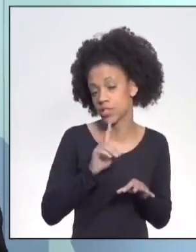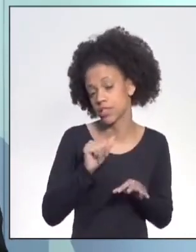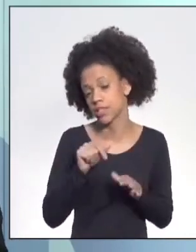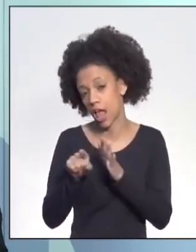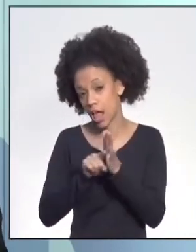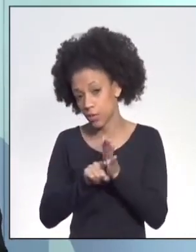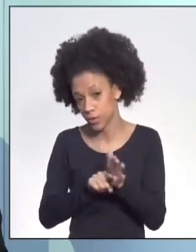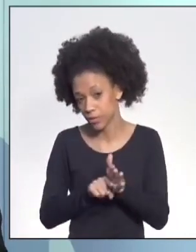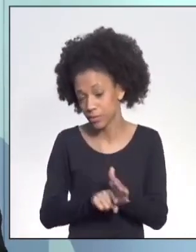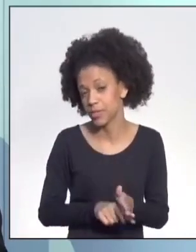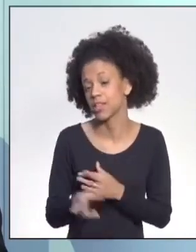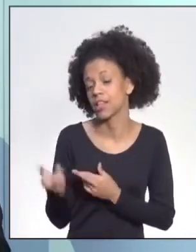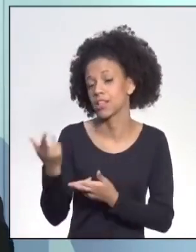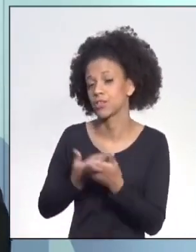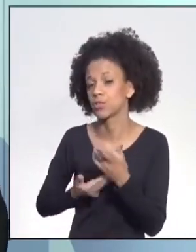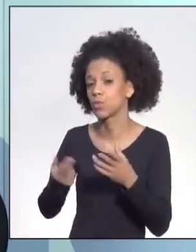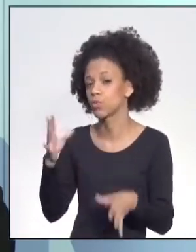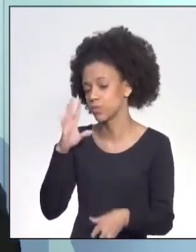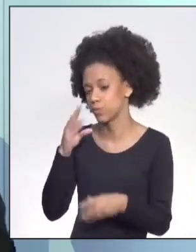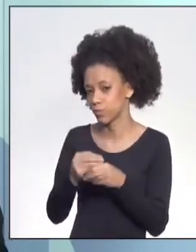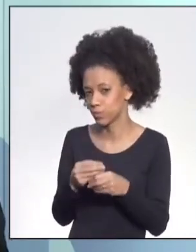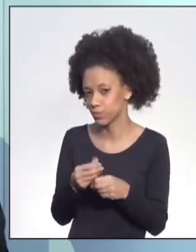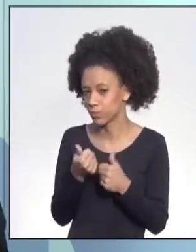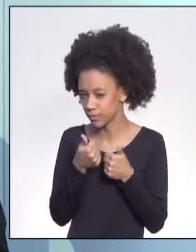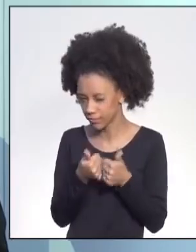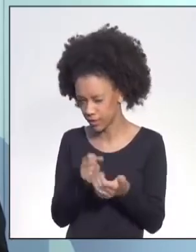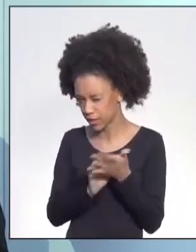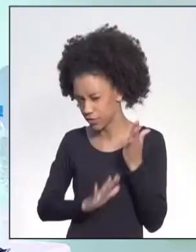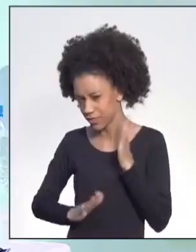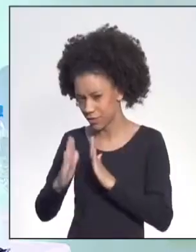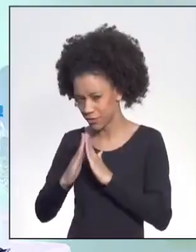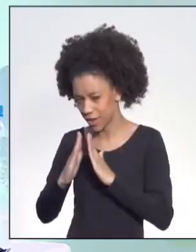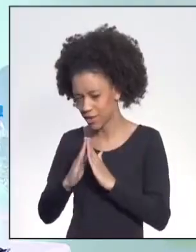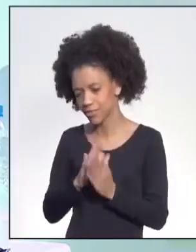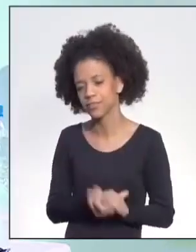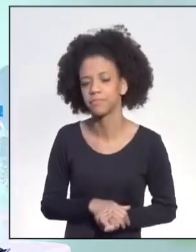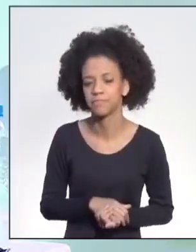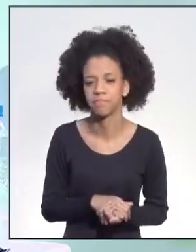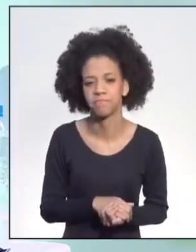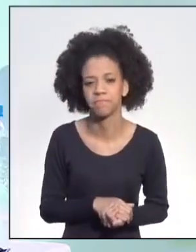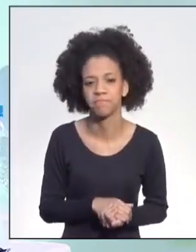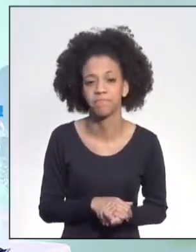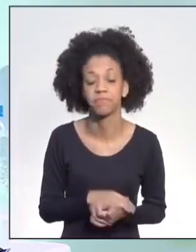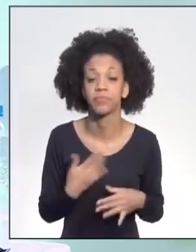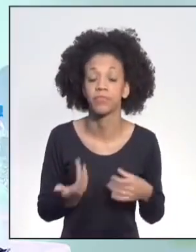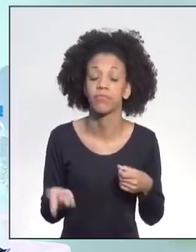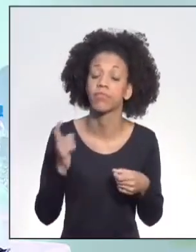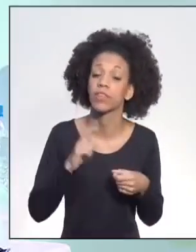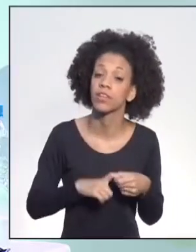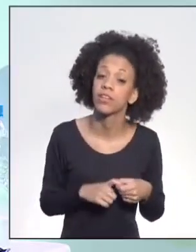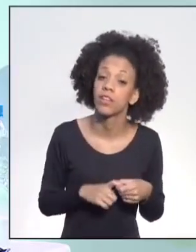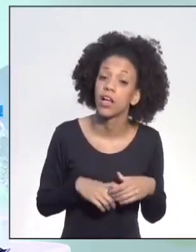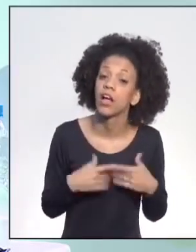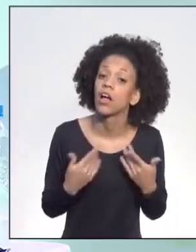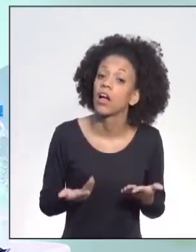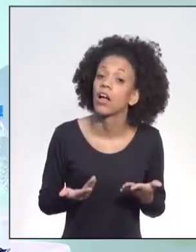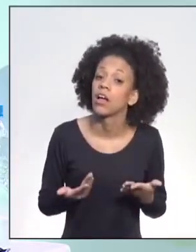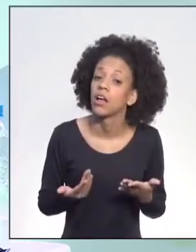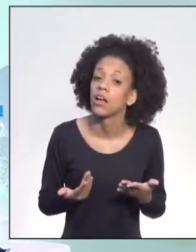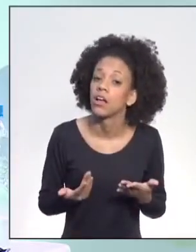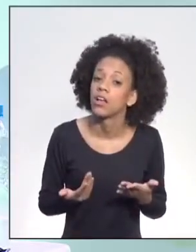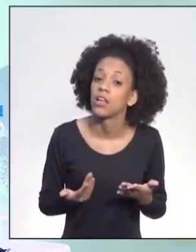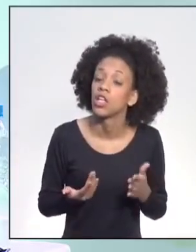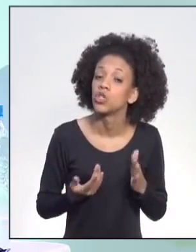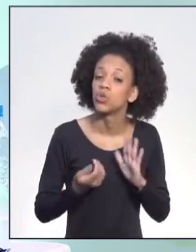da conclusão dessa atividade. Fica como lição de casa. Ok. Então, retomando aqui a nossa aula, falamos sobre